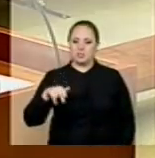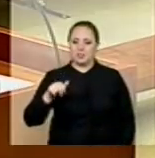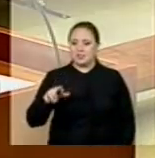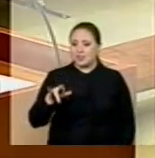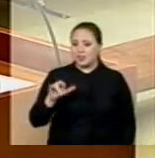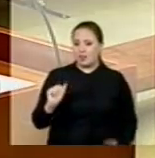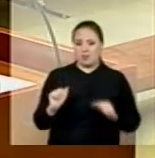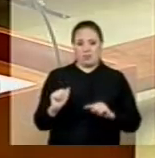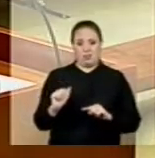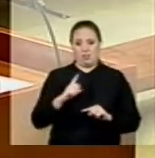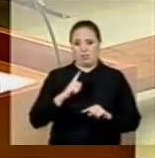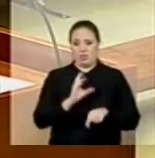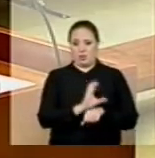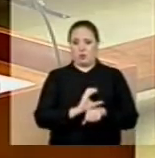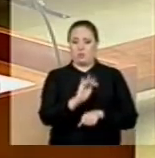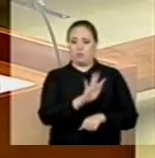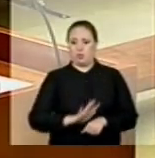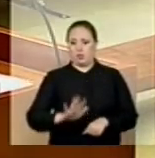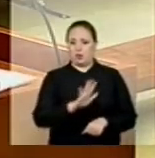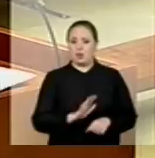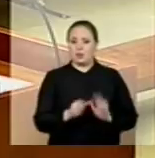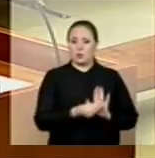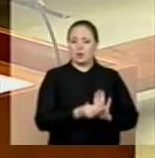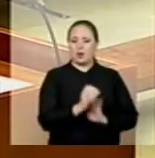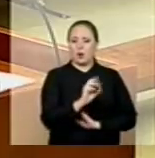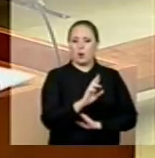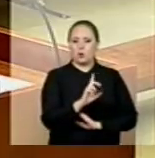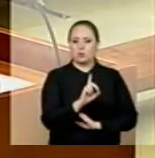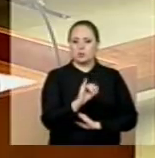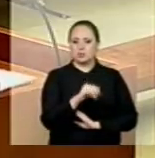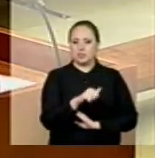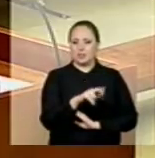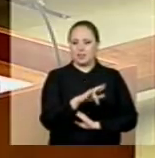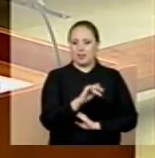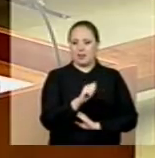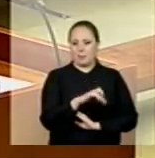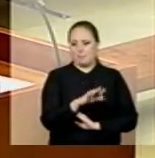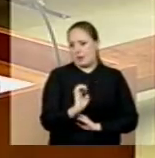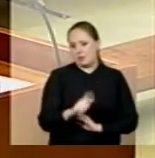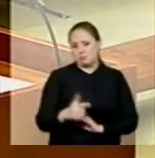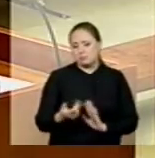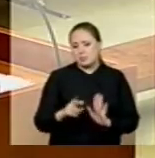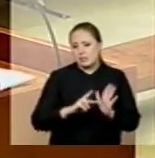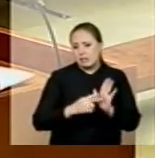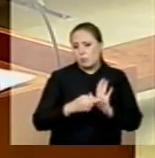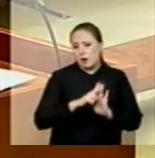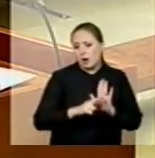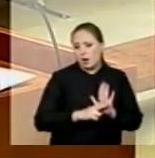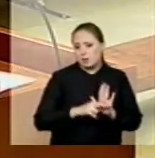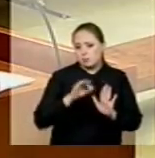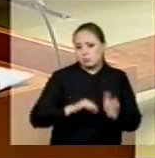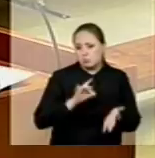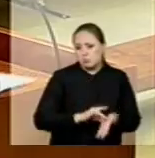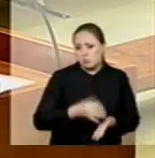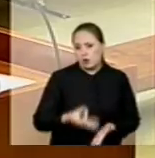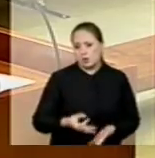colocado na Constituição Federal originariamente. A partir do dia 5 de outubro de 88, é uma regra válida. E é